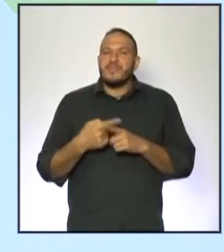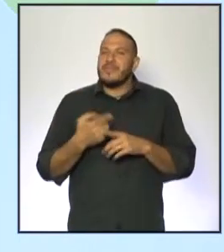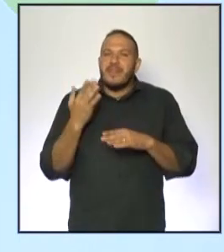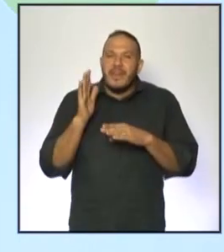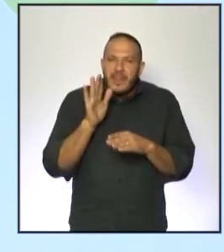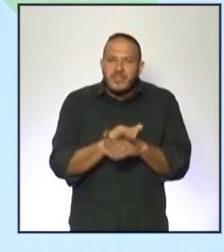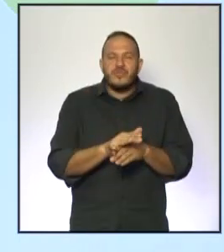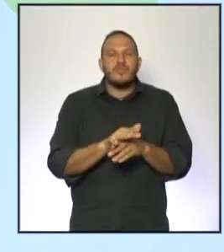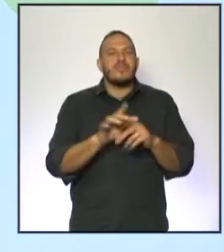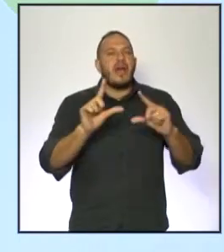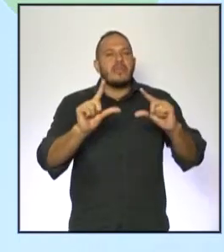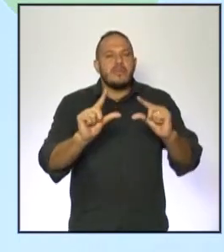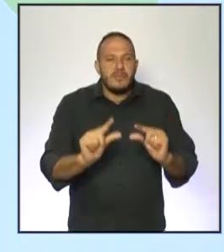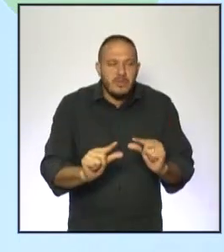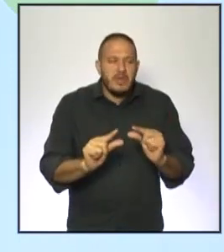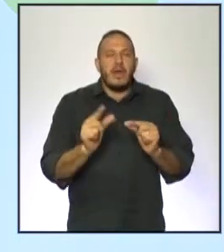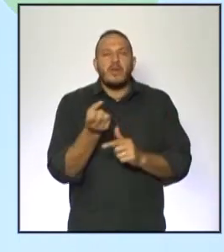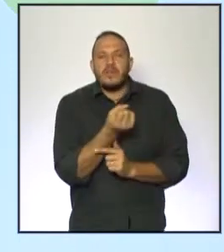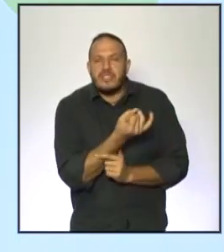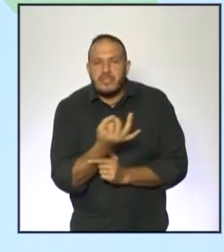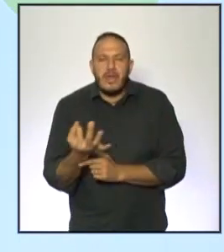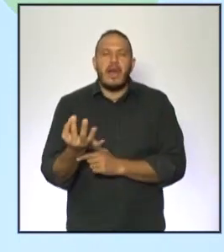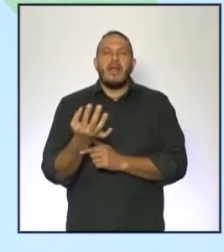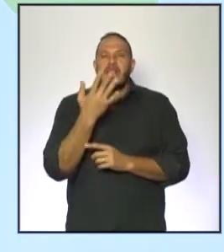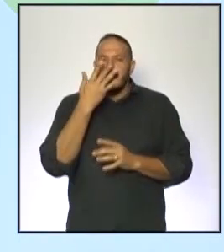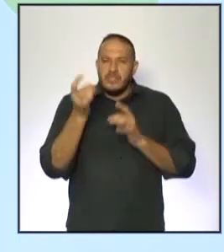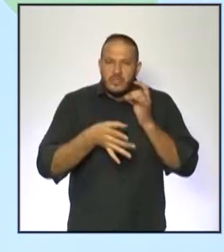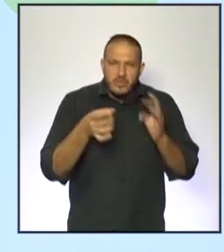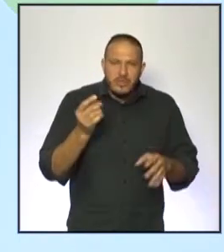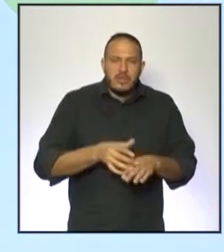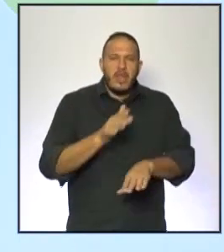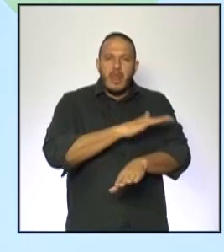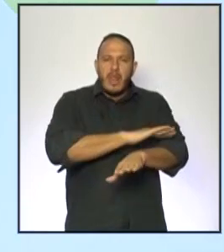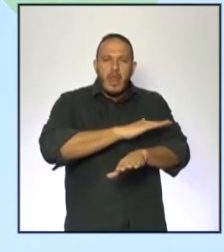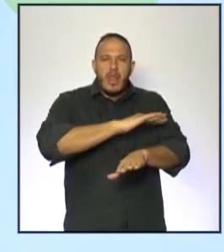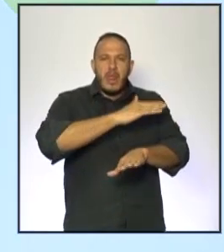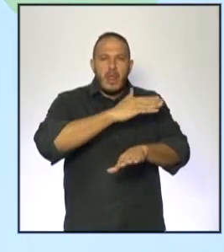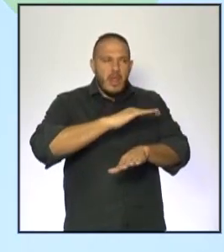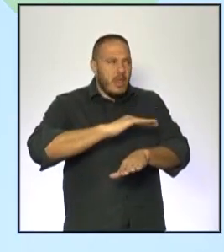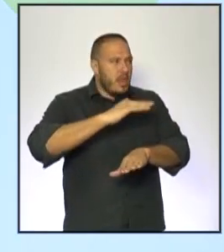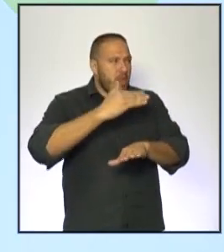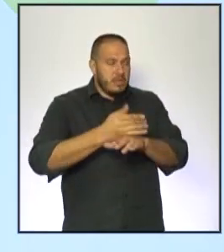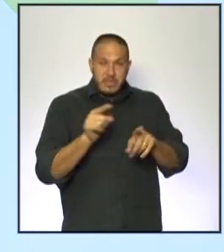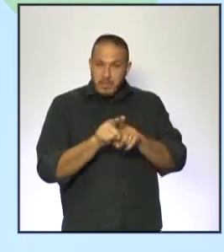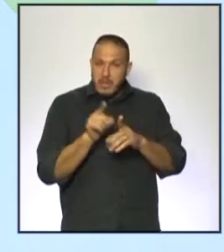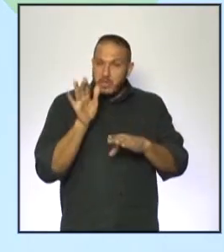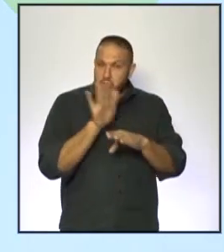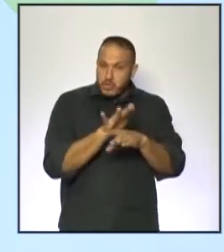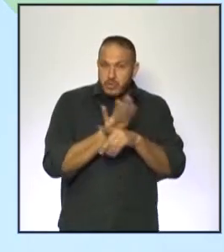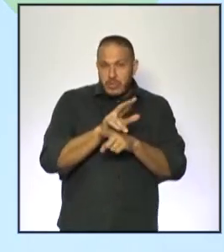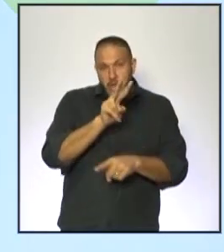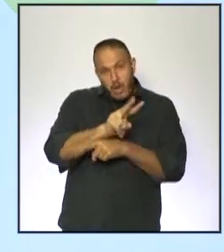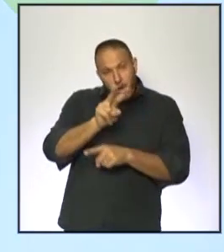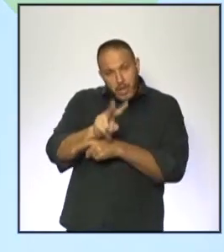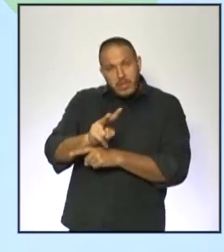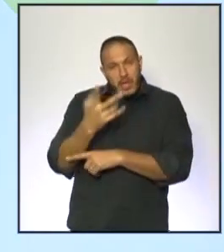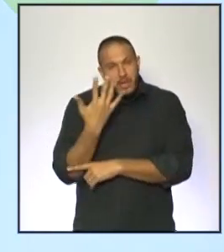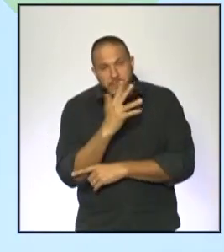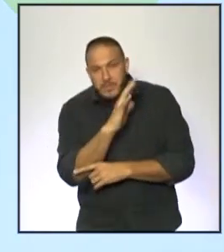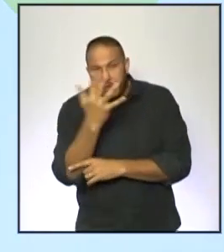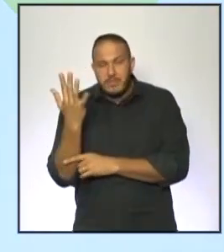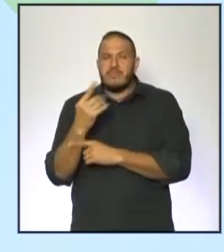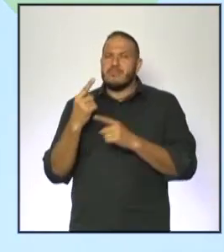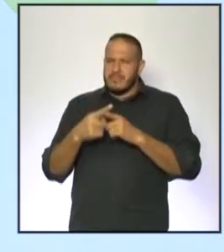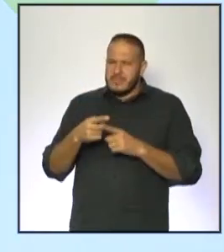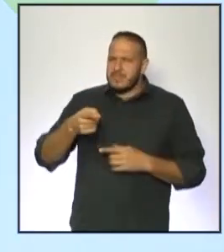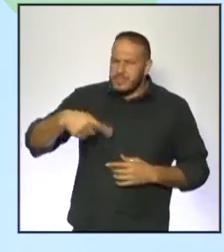a quantidade de lixo nos aterros sanitários e ajuda também a cuidar do meio ambiente, já que parte desse lixo, como a gente